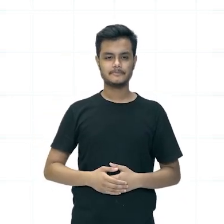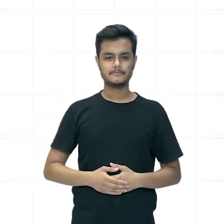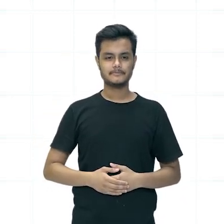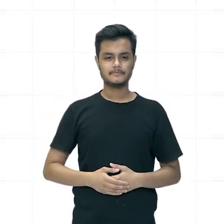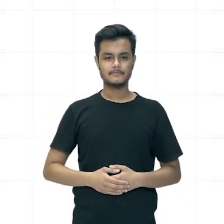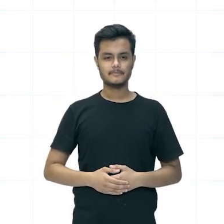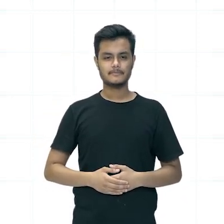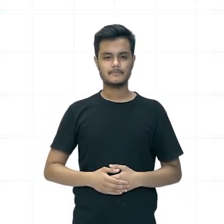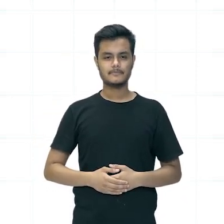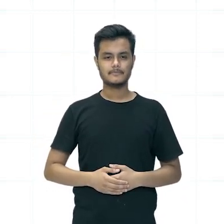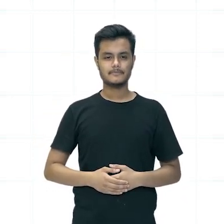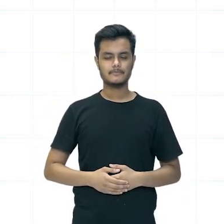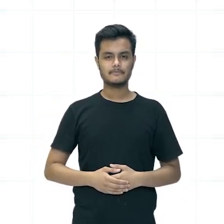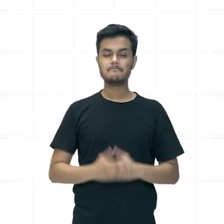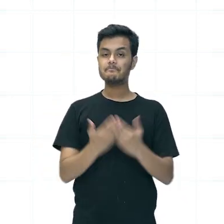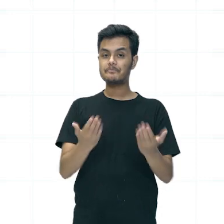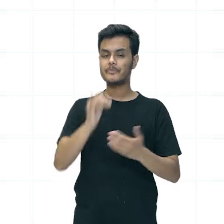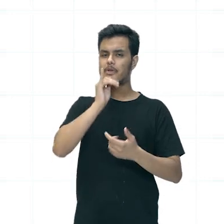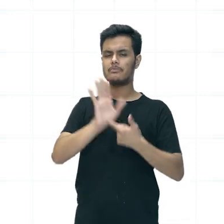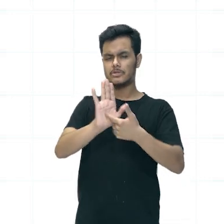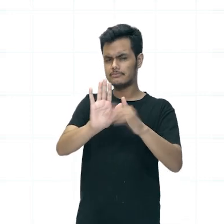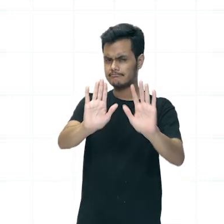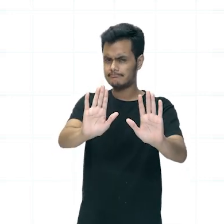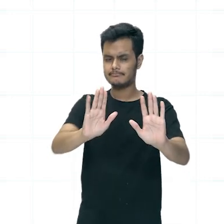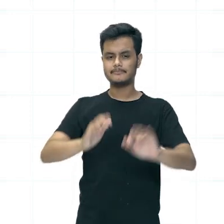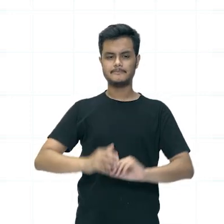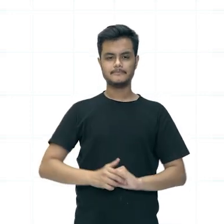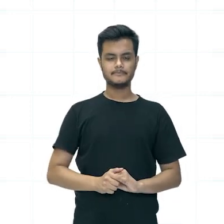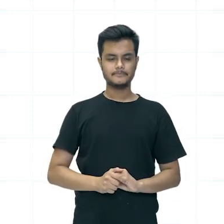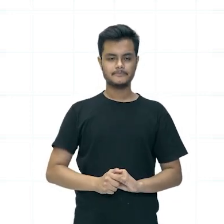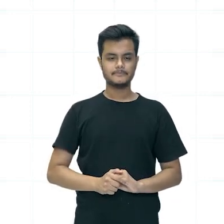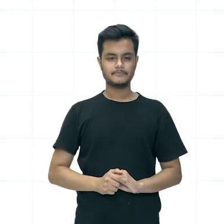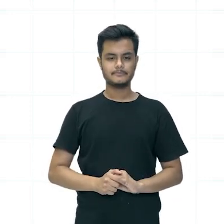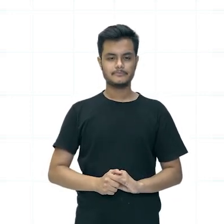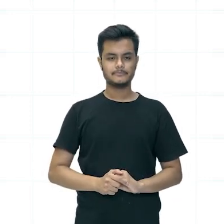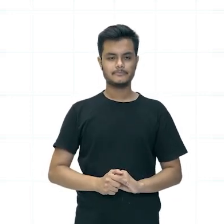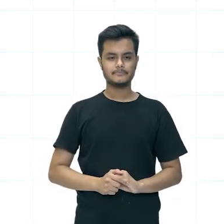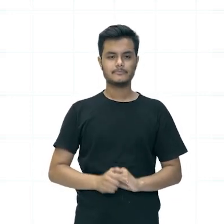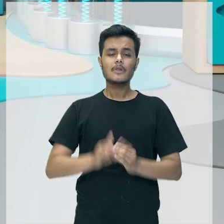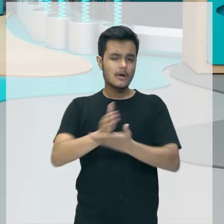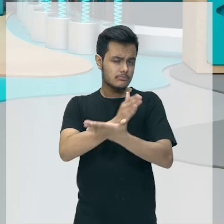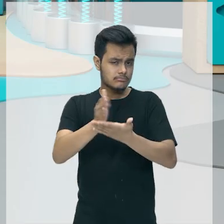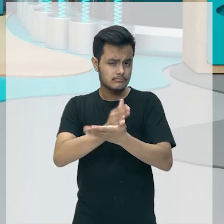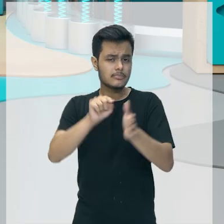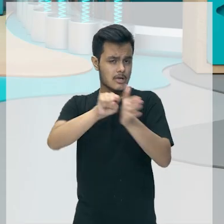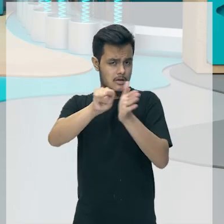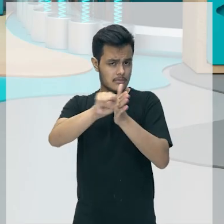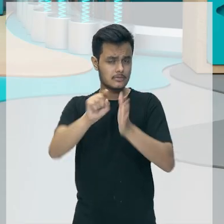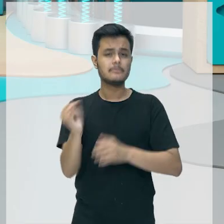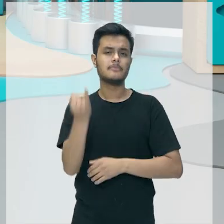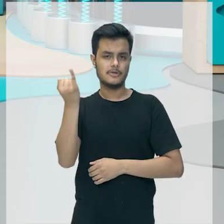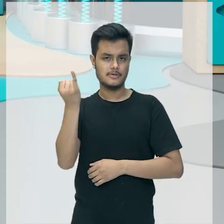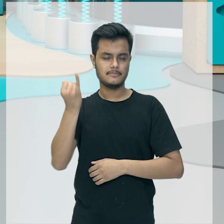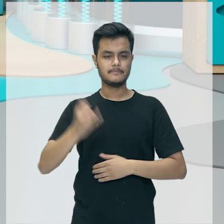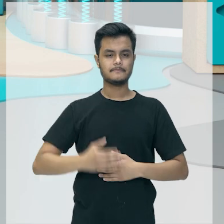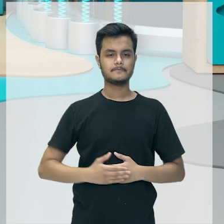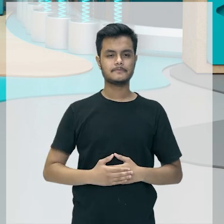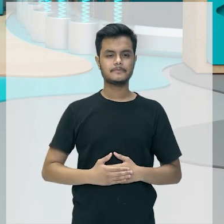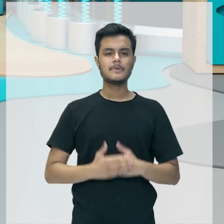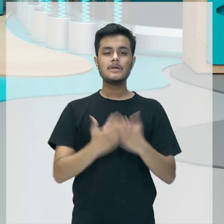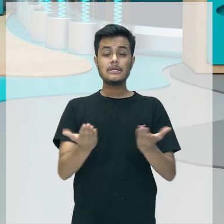ó. Deixa eu mostrar para vocês. Vejam comigo. Algumas perguntas. Essas perguntas aqui,